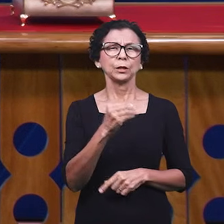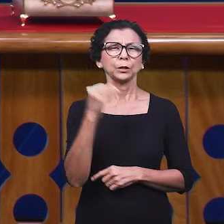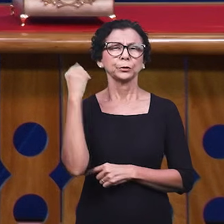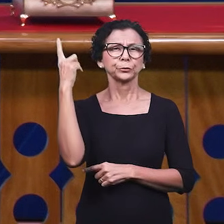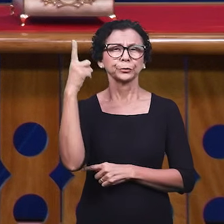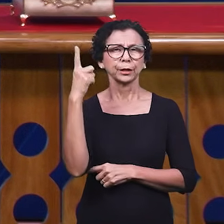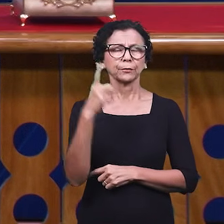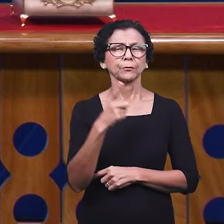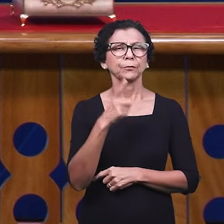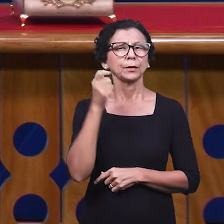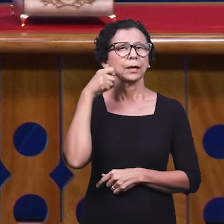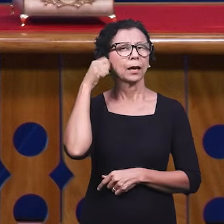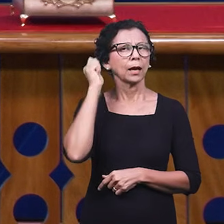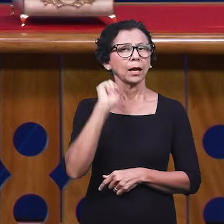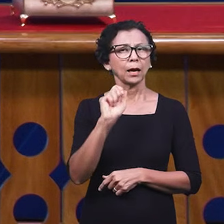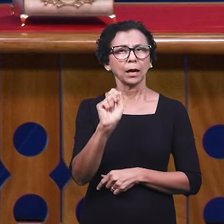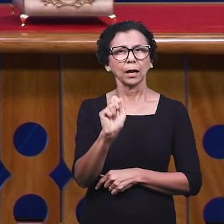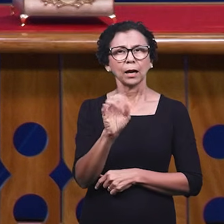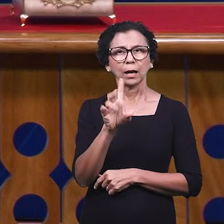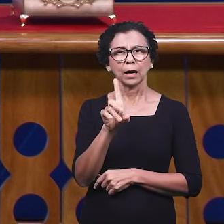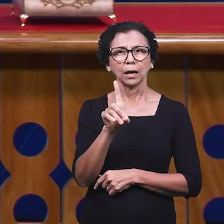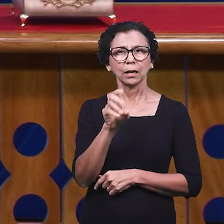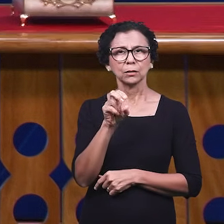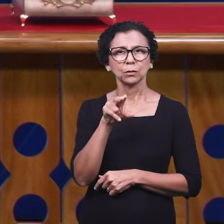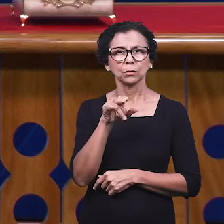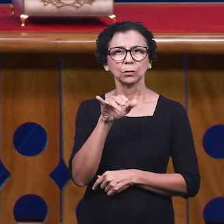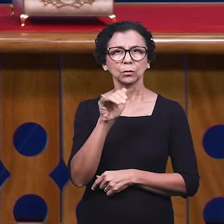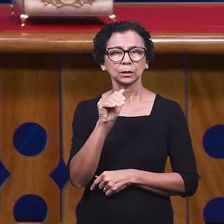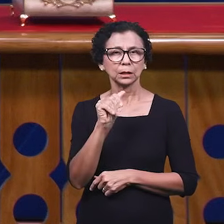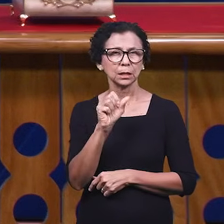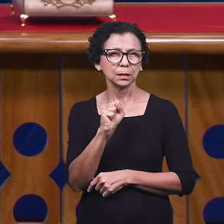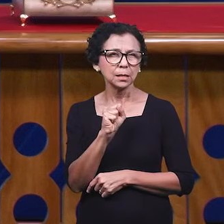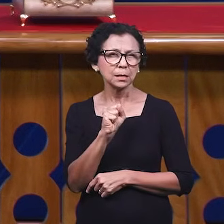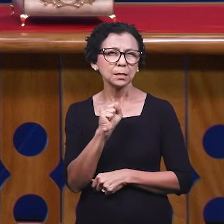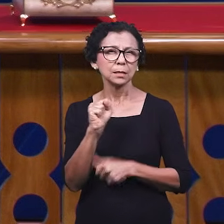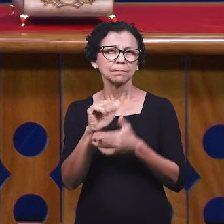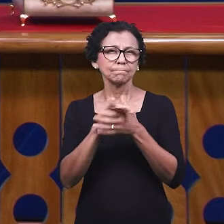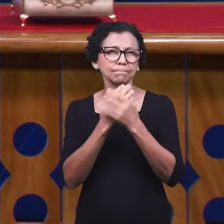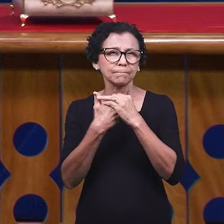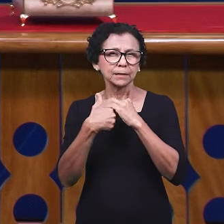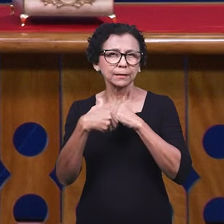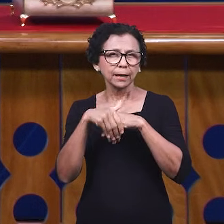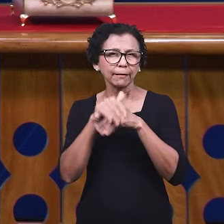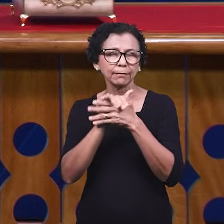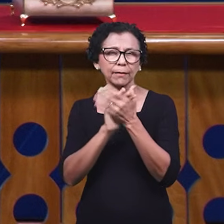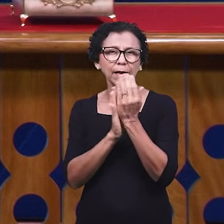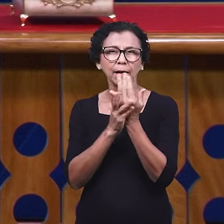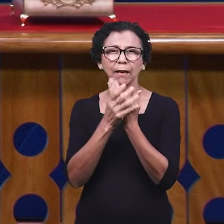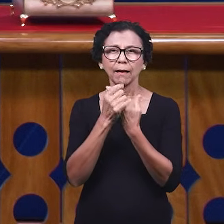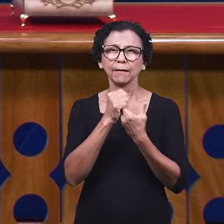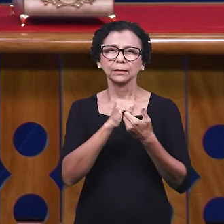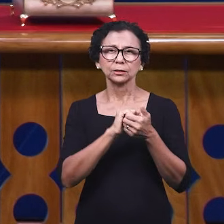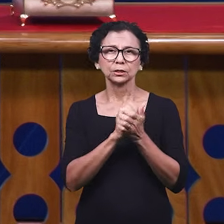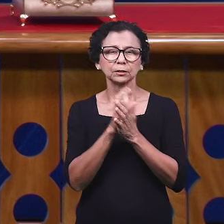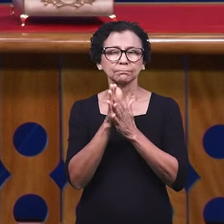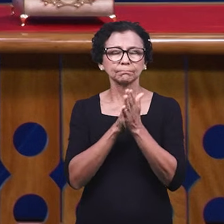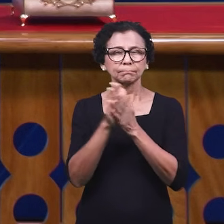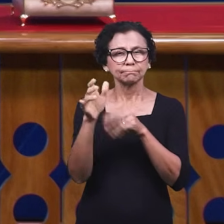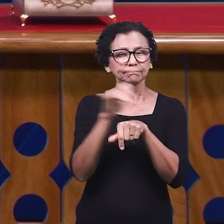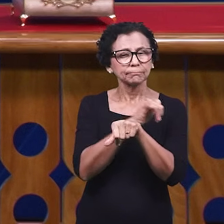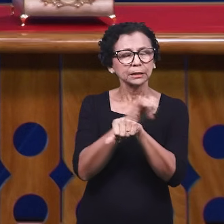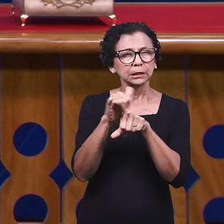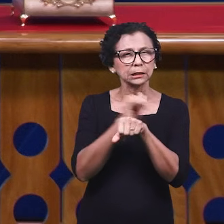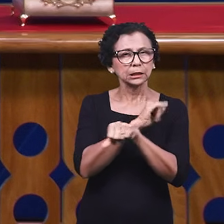arquitetou um plano muito bem elaborado e se autoproclamou rei com seus